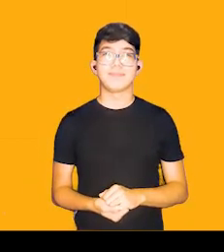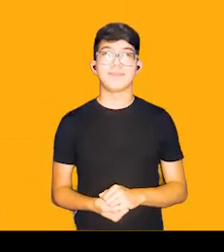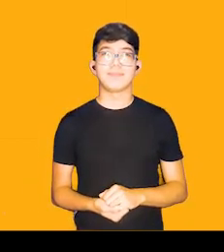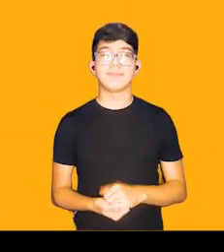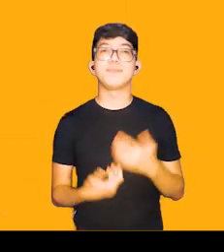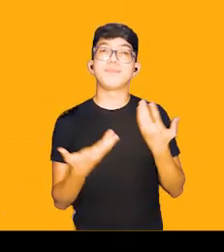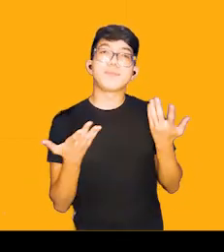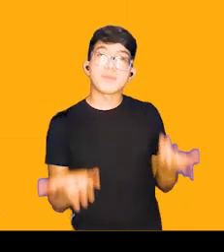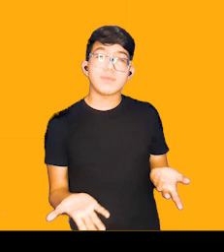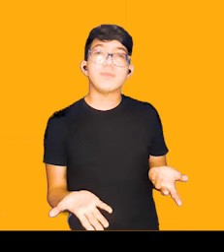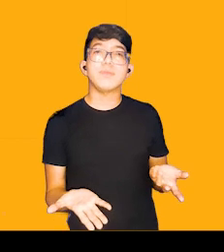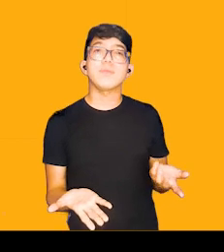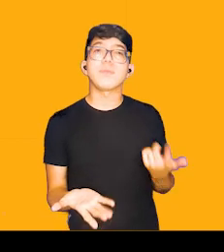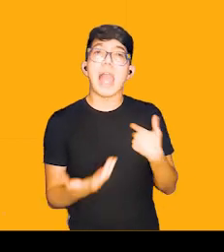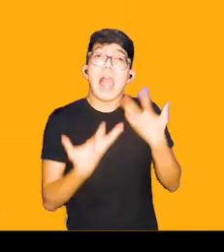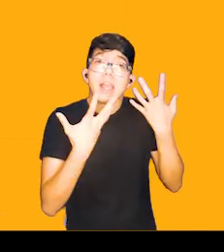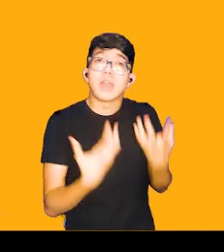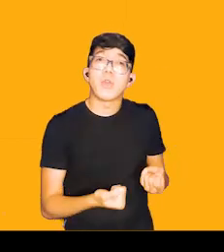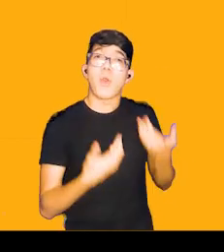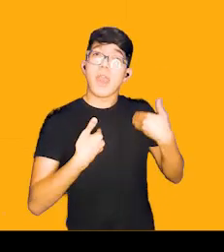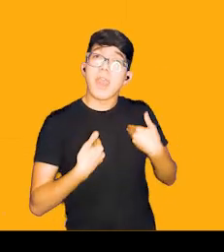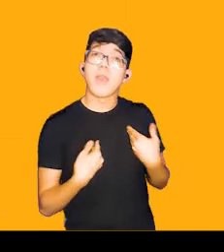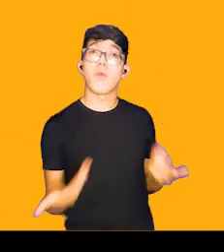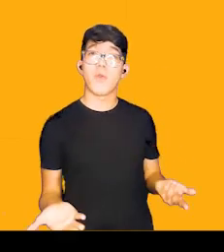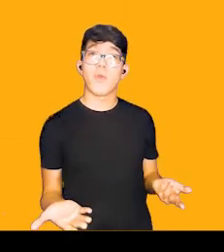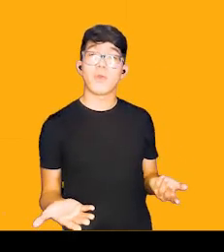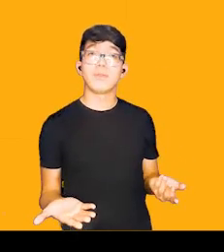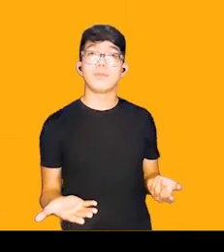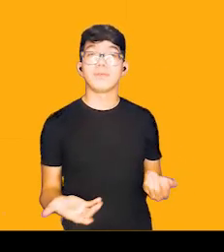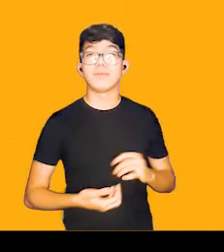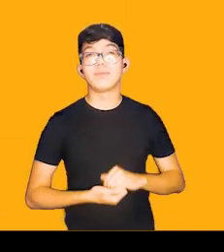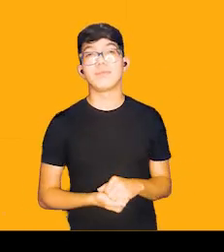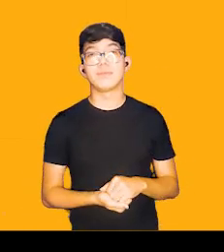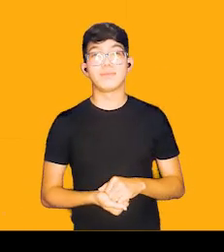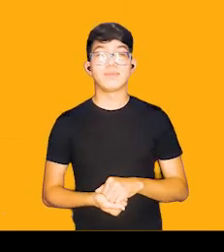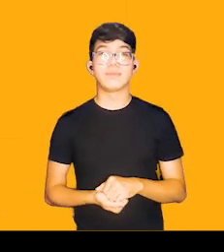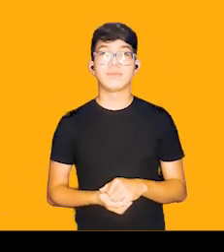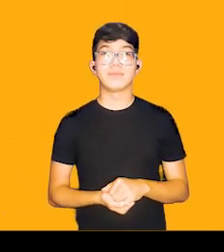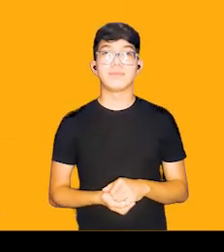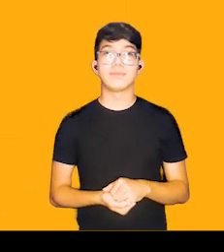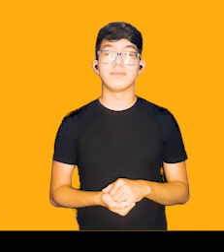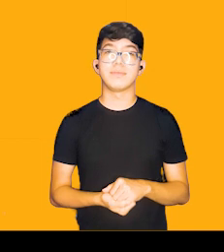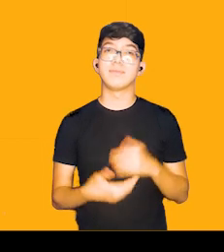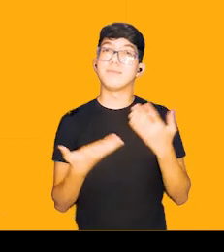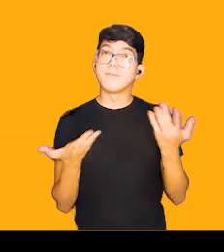É um lugar que eu abracei e que também fui abraçado. Então, é tipo assim,